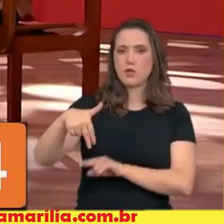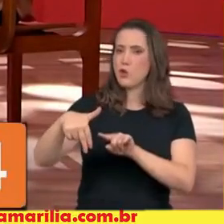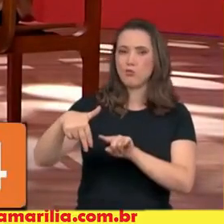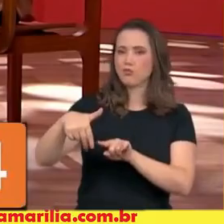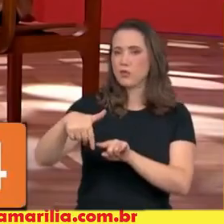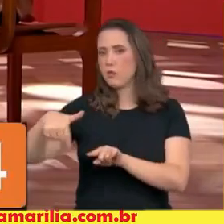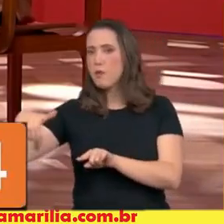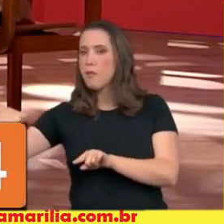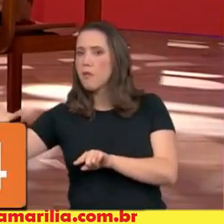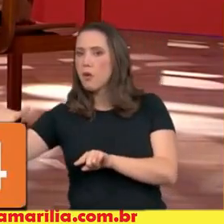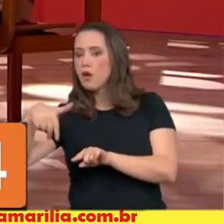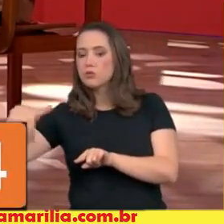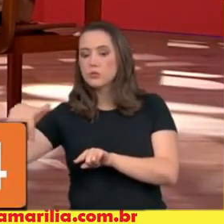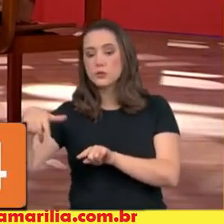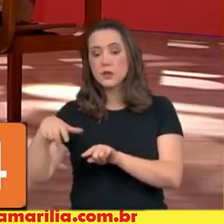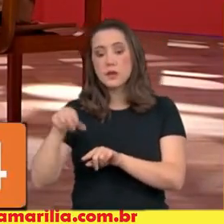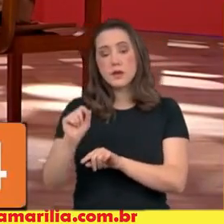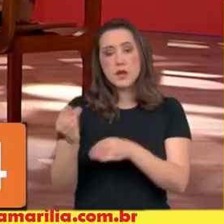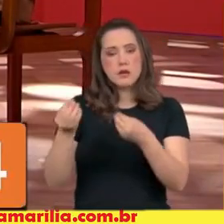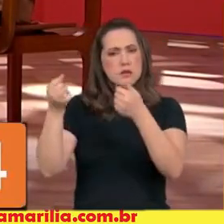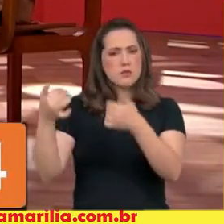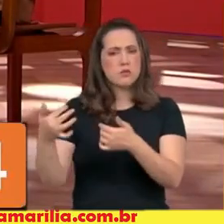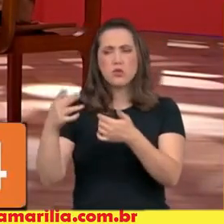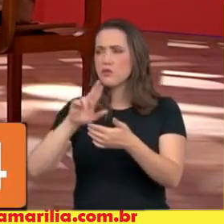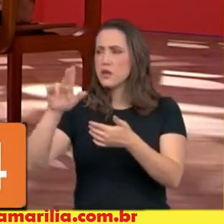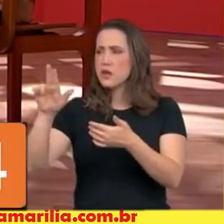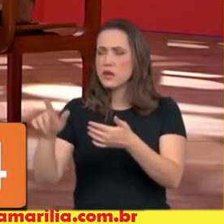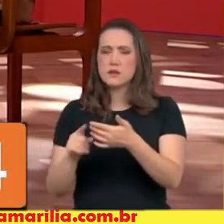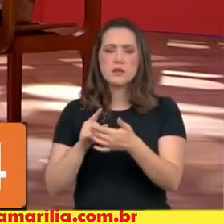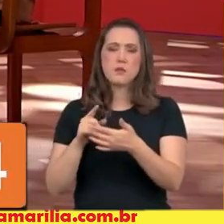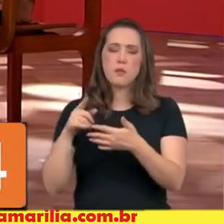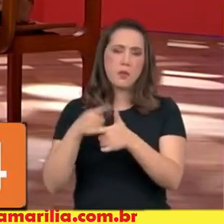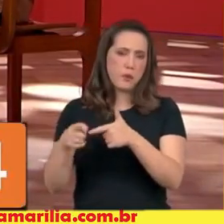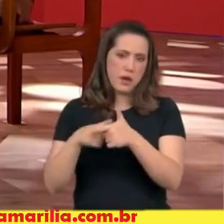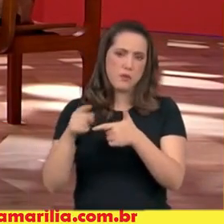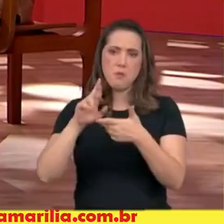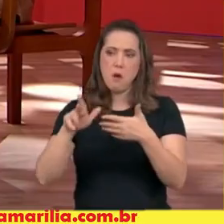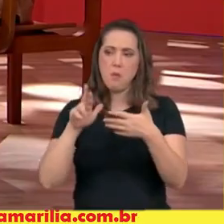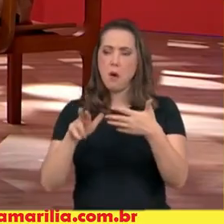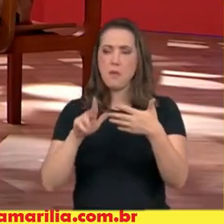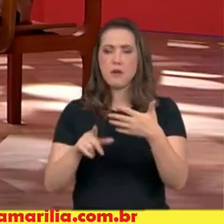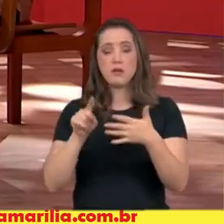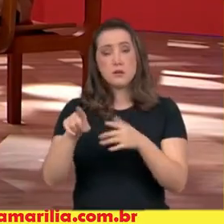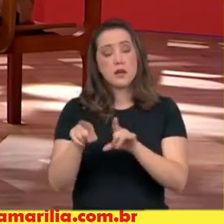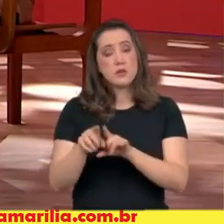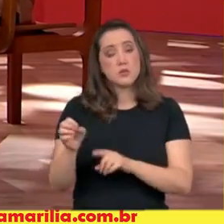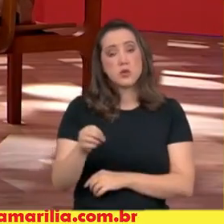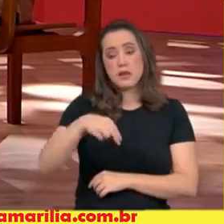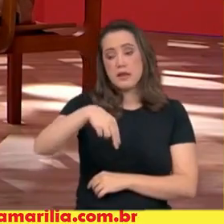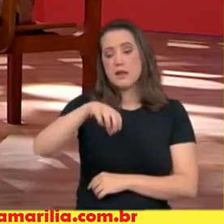problemas. Só que isso tudo está colocado, como você falou, em um contexto neoliberal. Esses governos todos